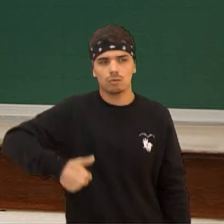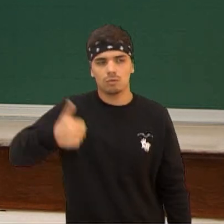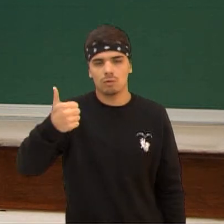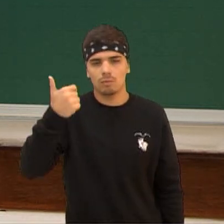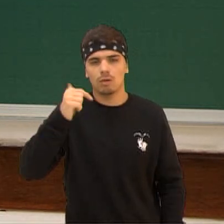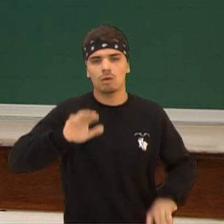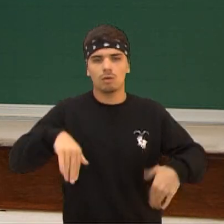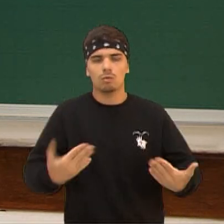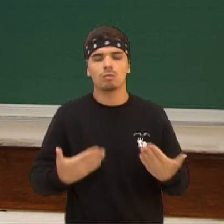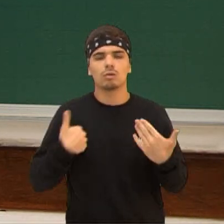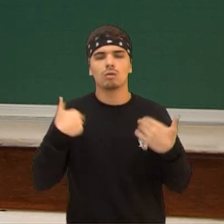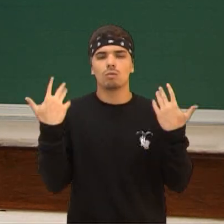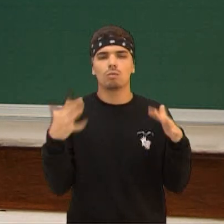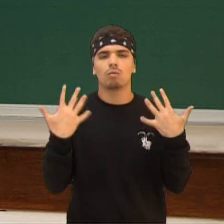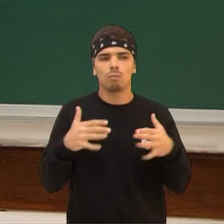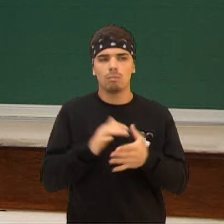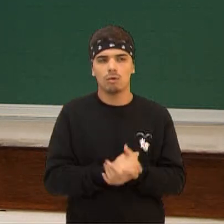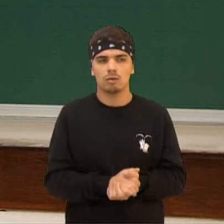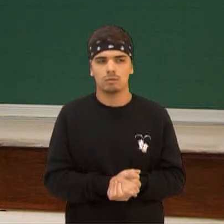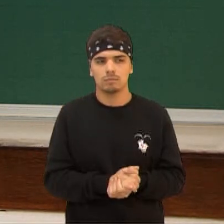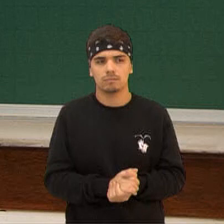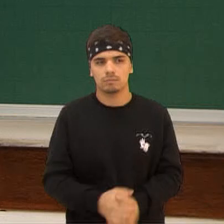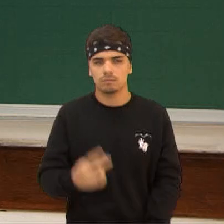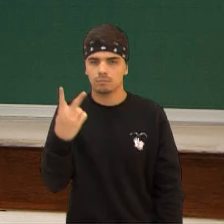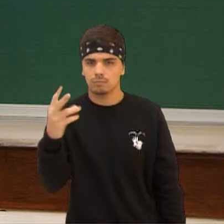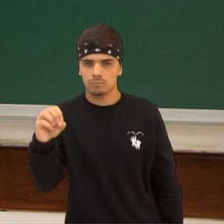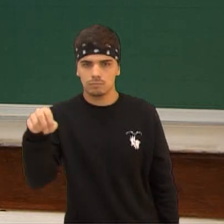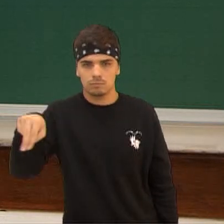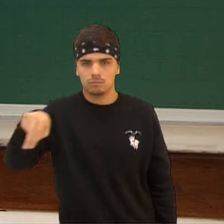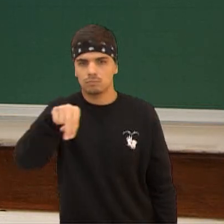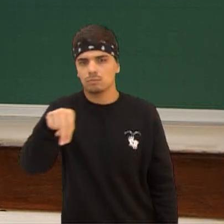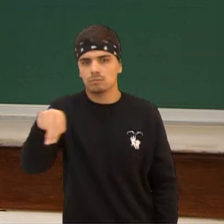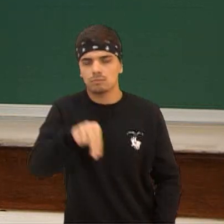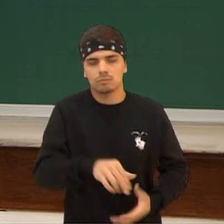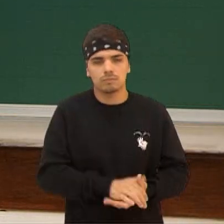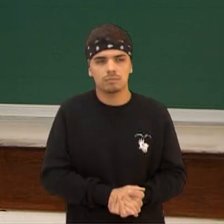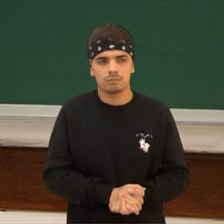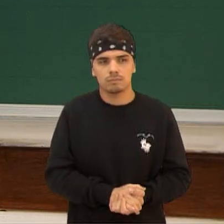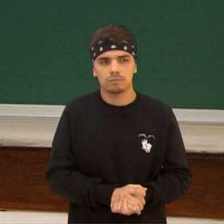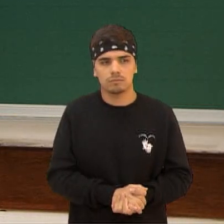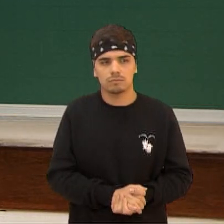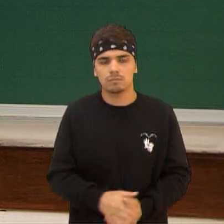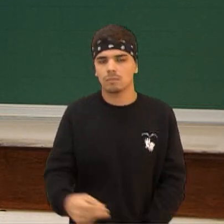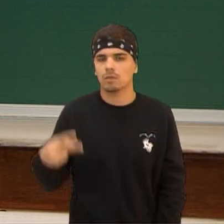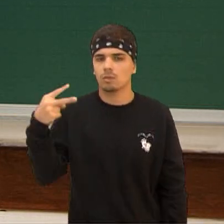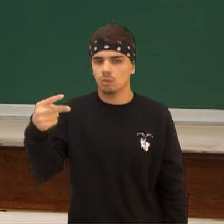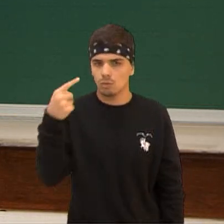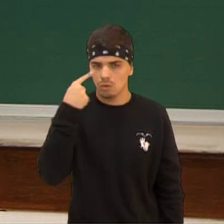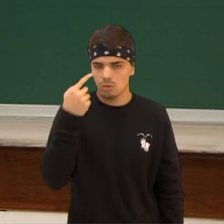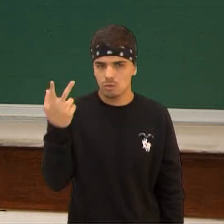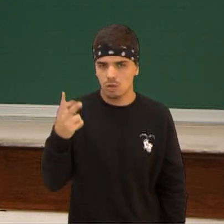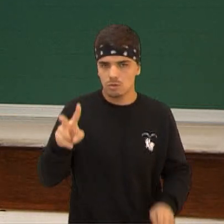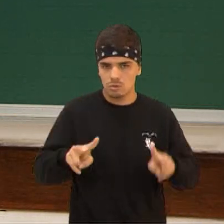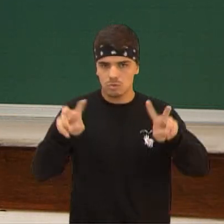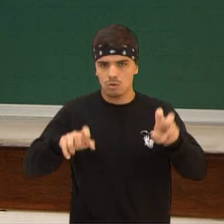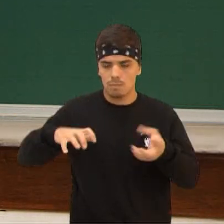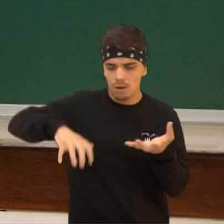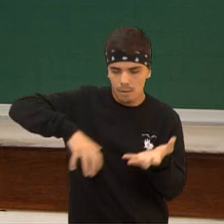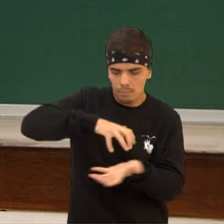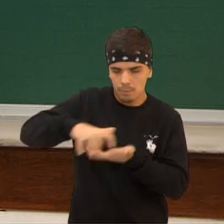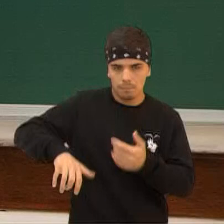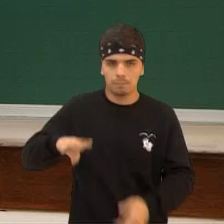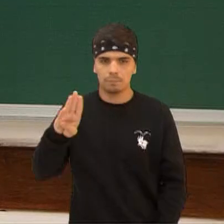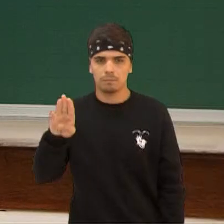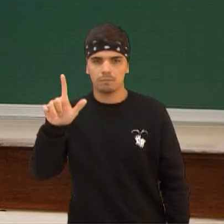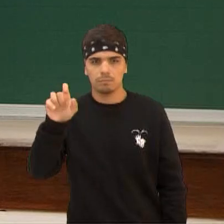é que eu comemoro o Dia da Consciência Negra? Comemoro no dia 20 de novembro. Número 2, sobre o movimento